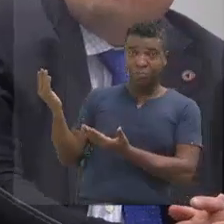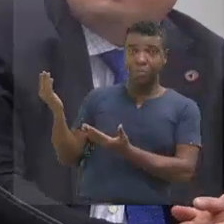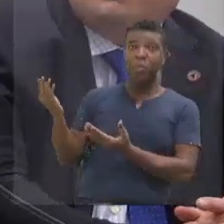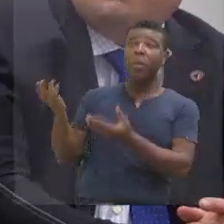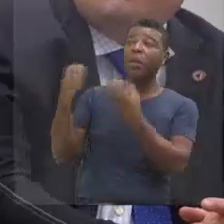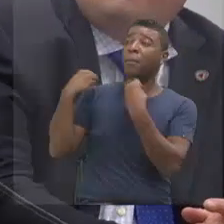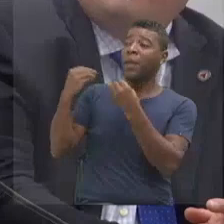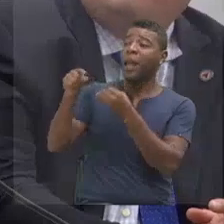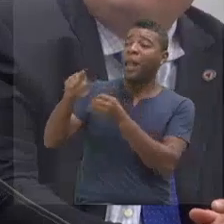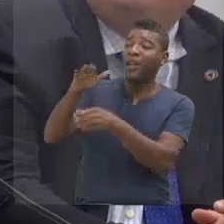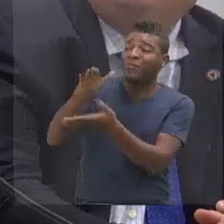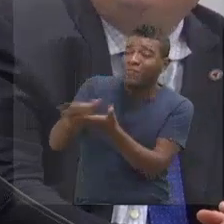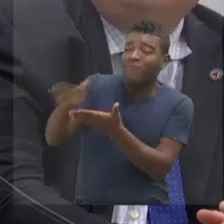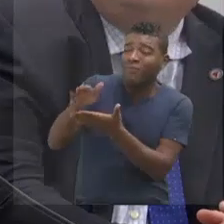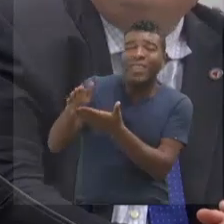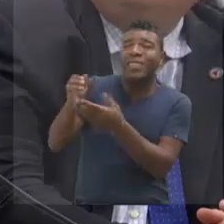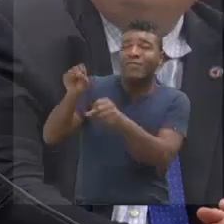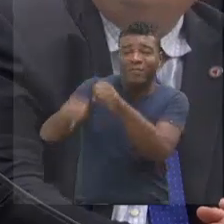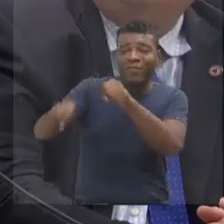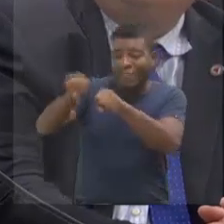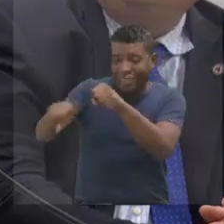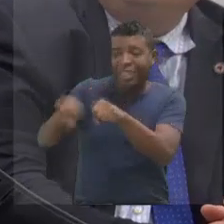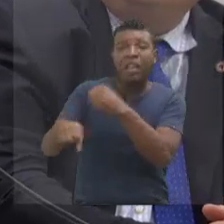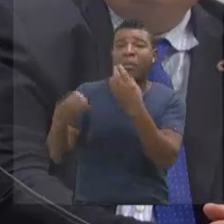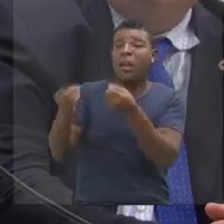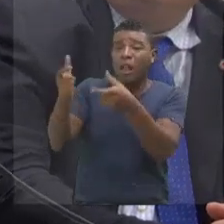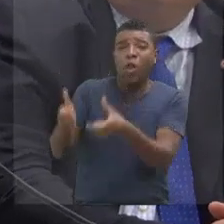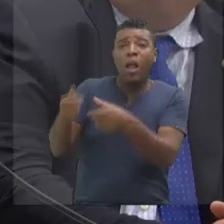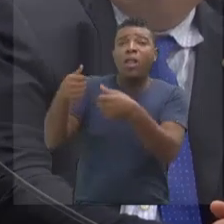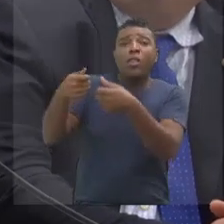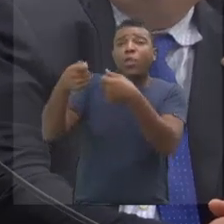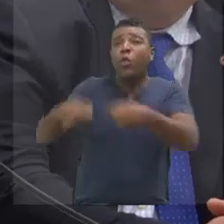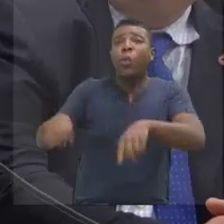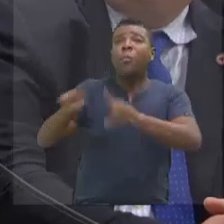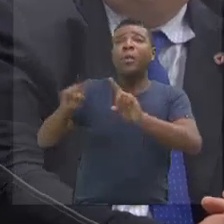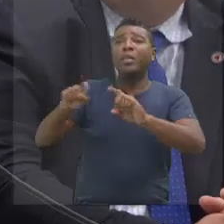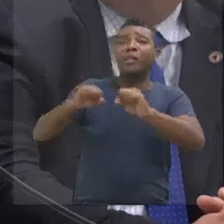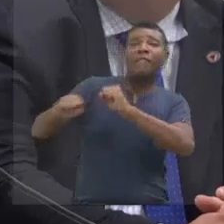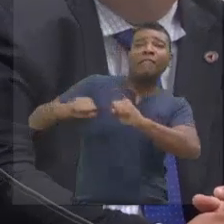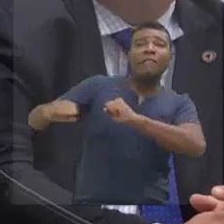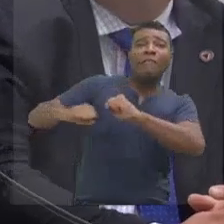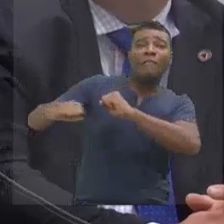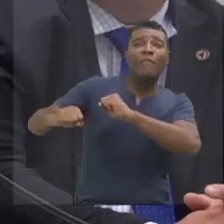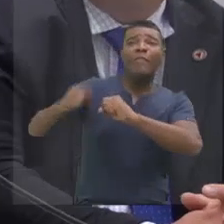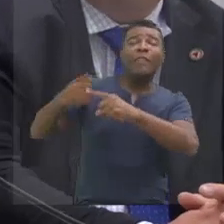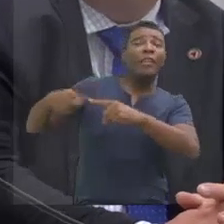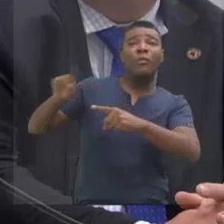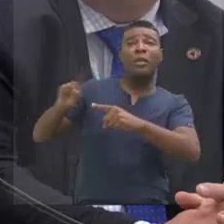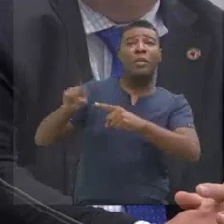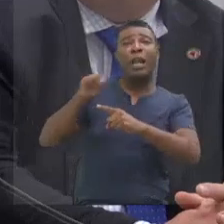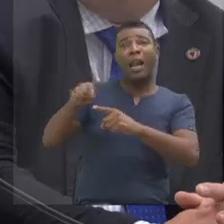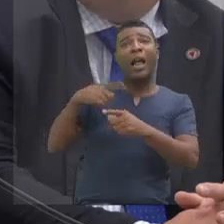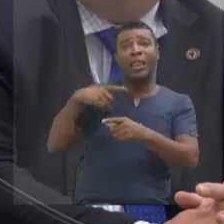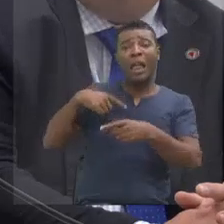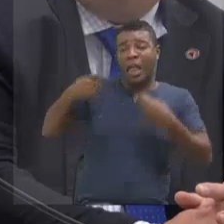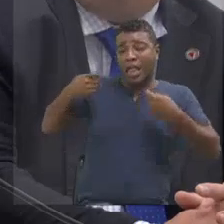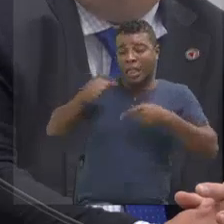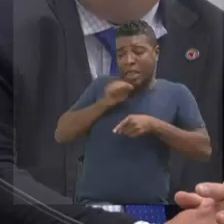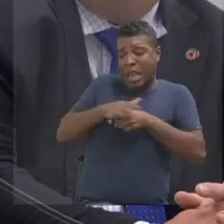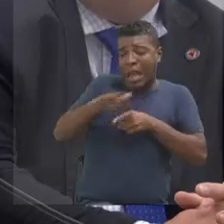tem desgaste aonde não tem Deputado Oscar demanda reprimida desistência